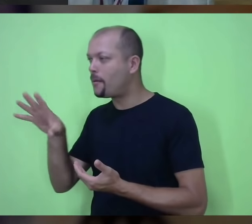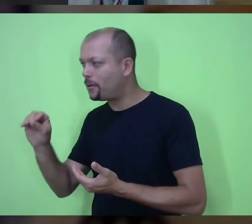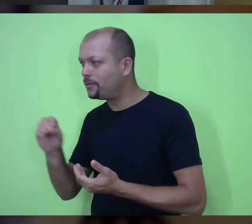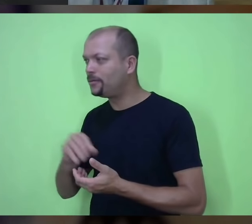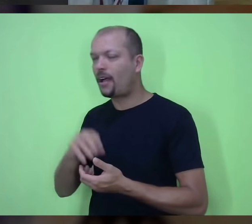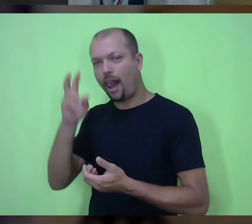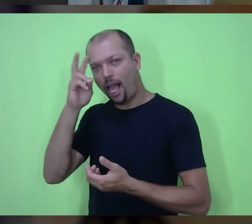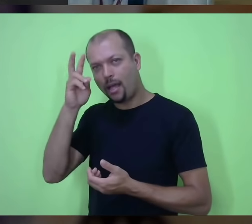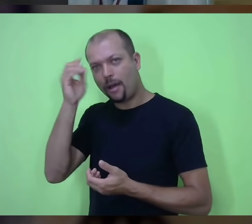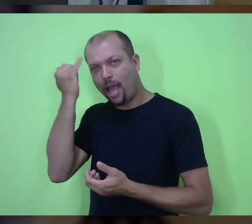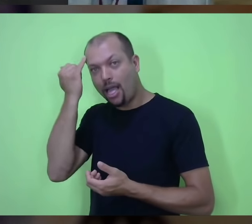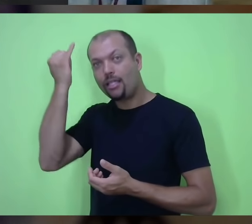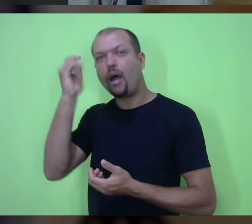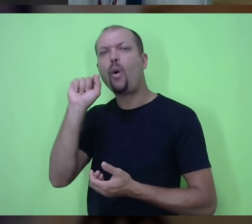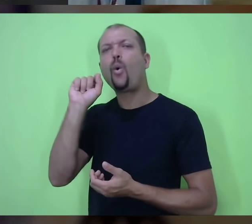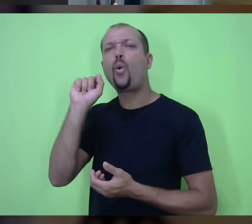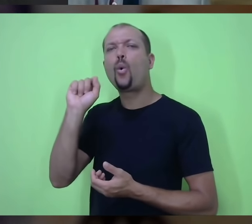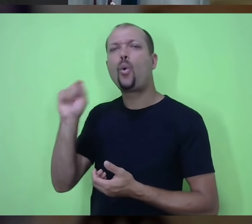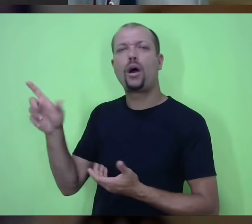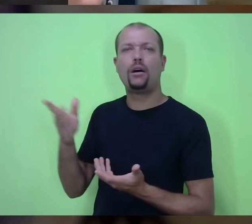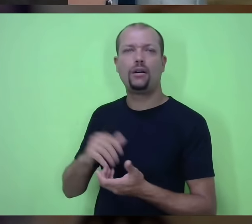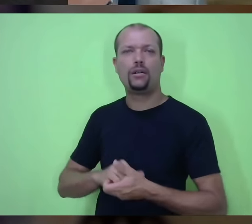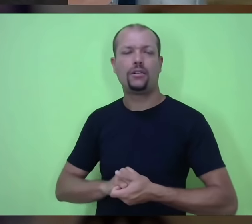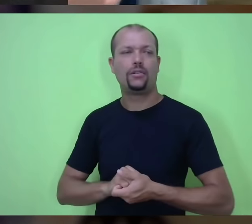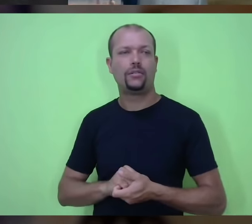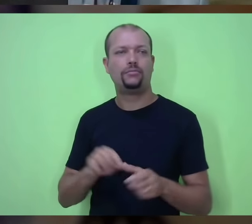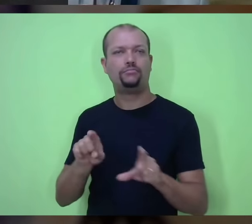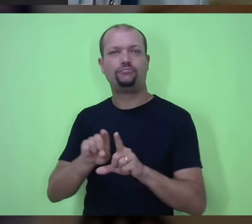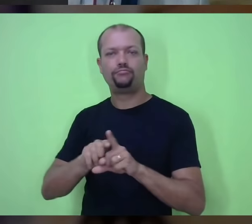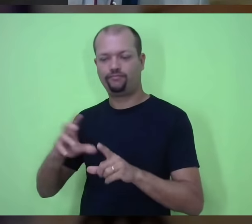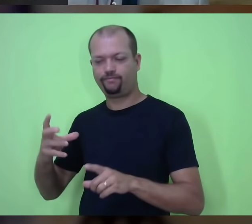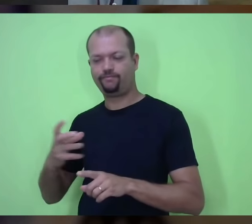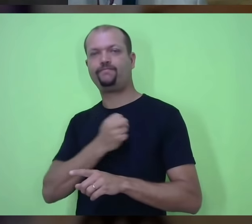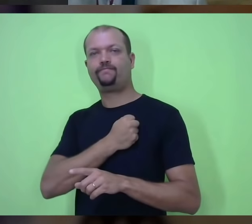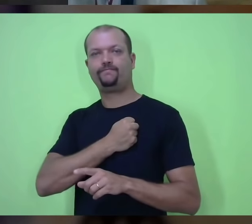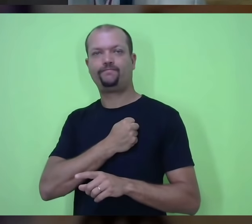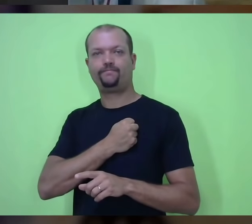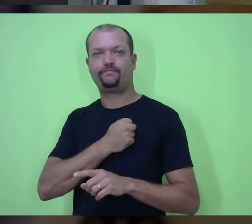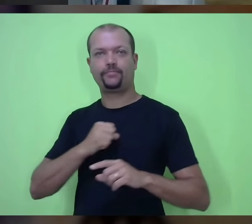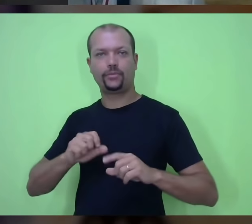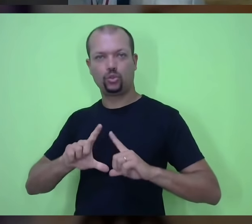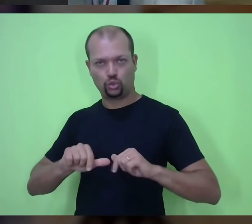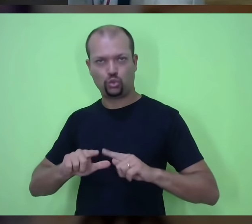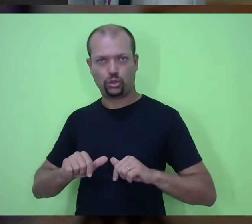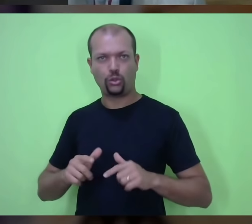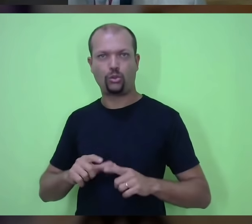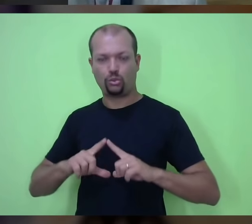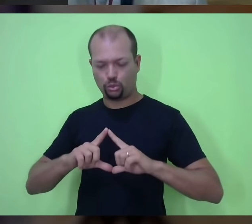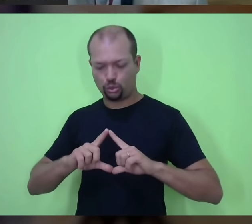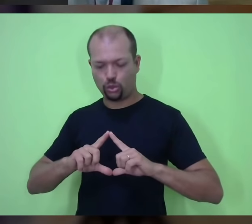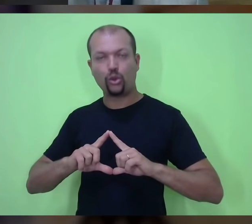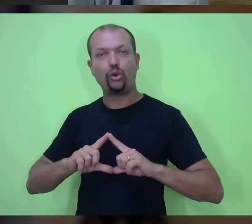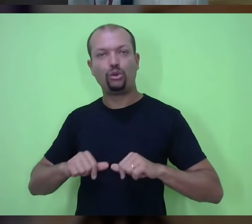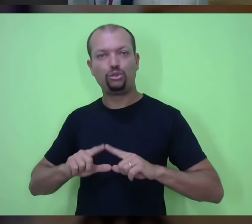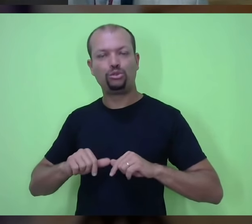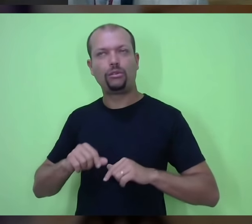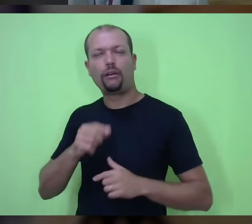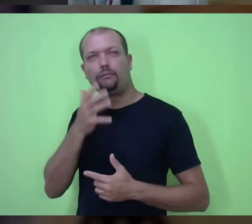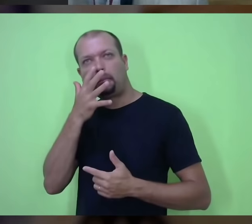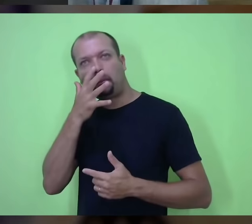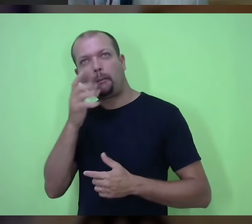que essa ideia do Goel, né, o resgatador na Bíblia hebraica, né, no Antigo Testamento, ela é